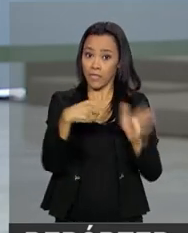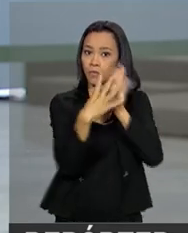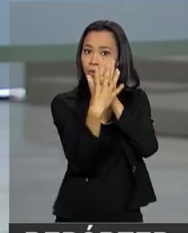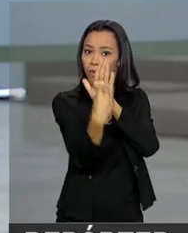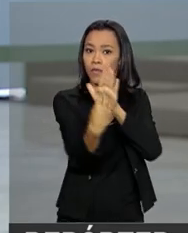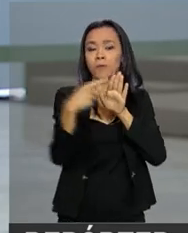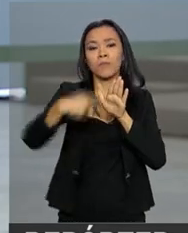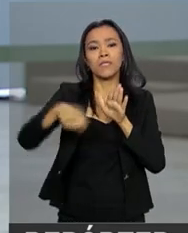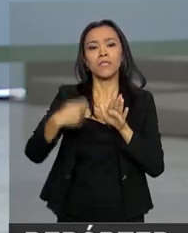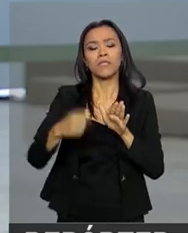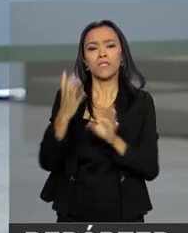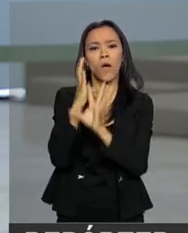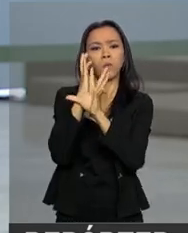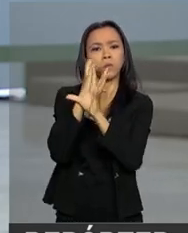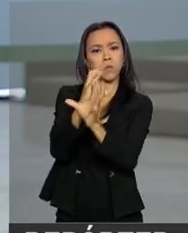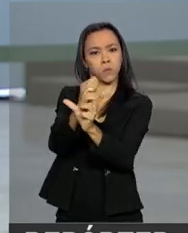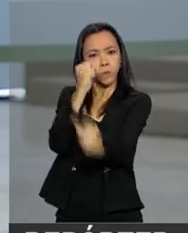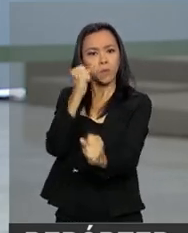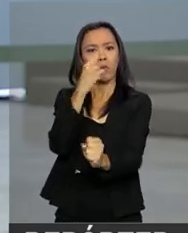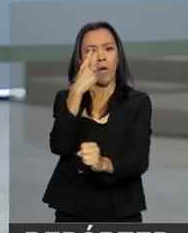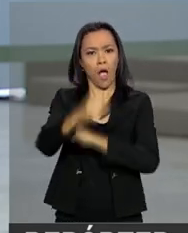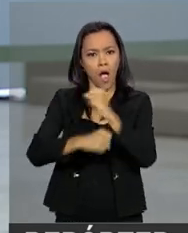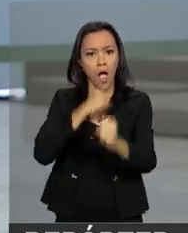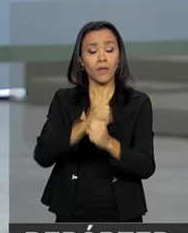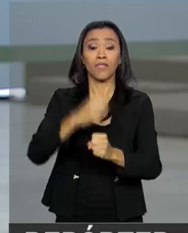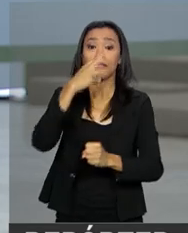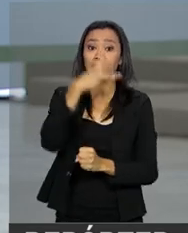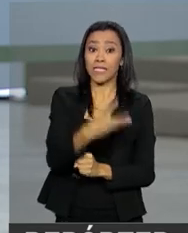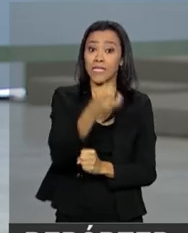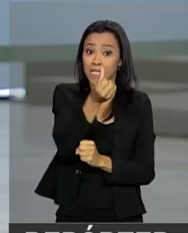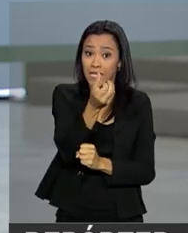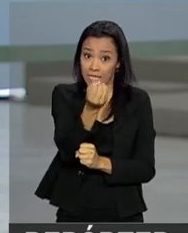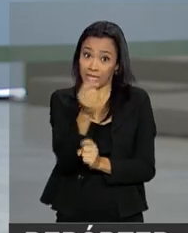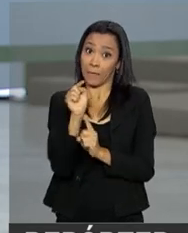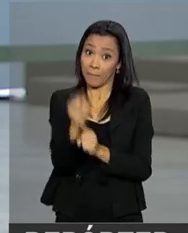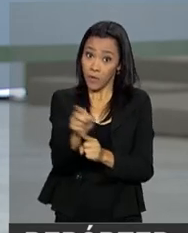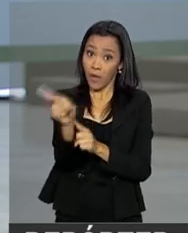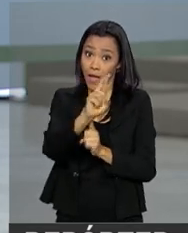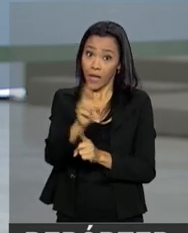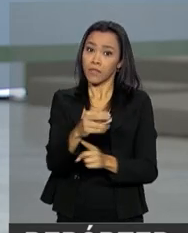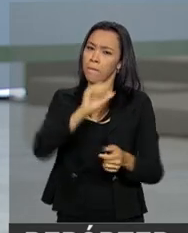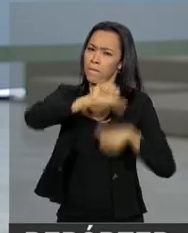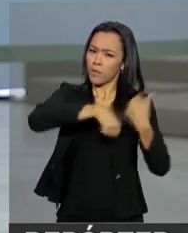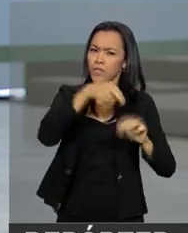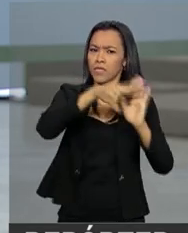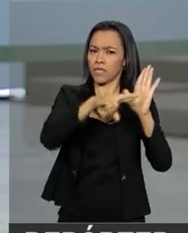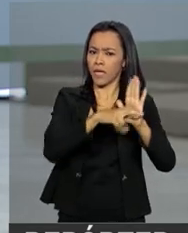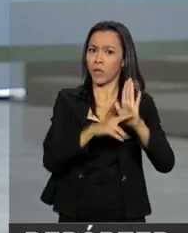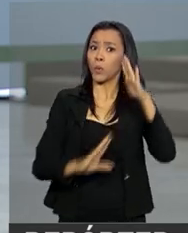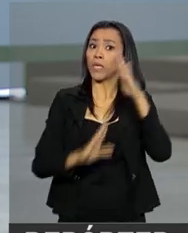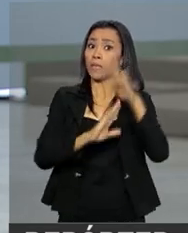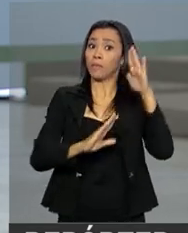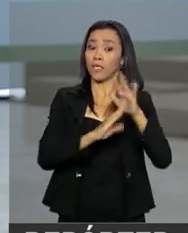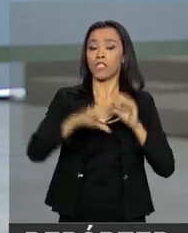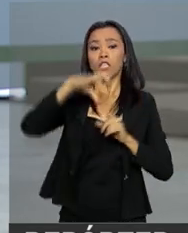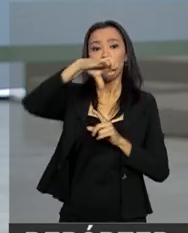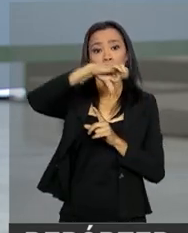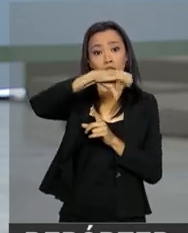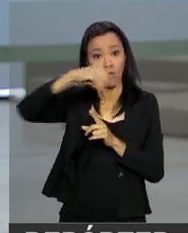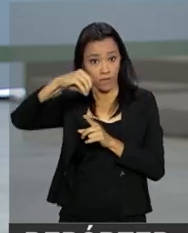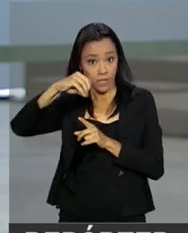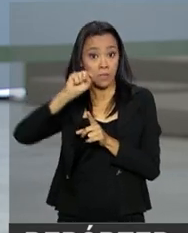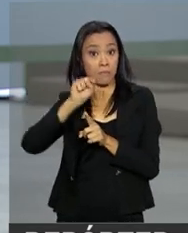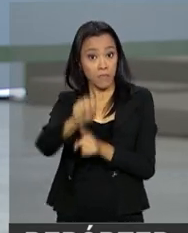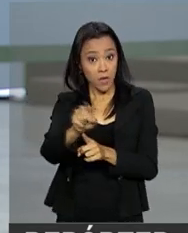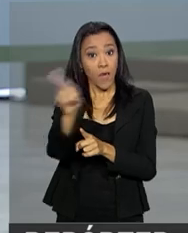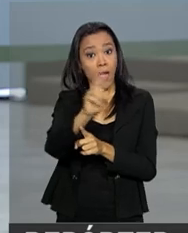ter um faturamento anual de, no máximo, R$ 360 mil. Reais. Com a mudança na norma, esse limite vai para R$ 900 mil por ano.